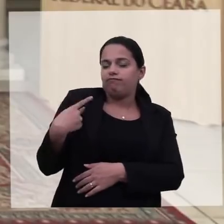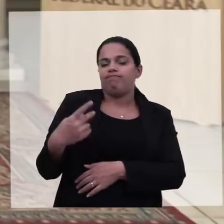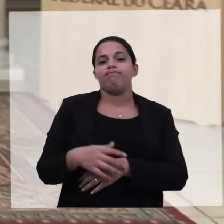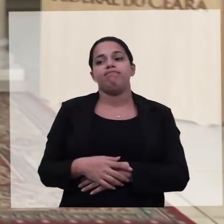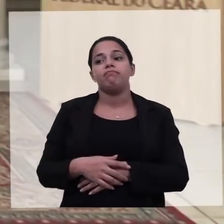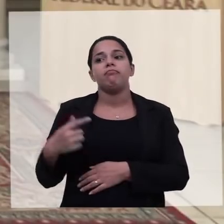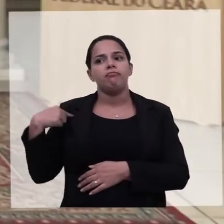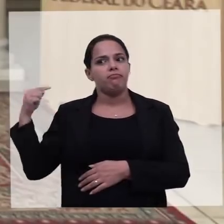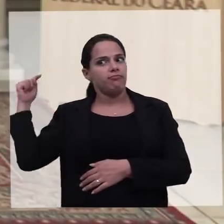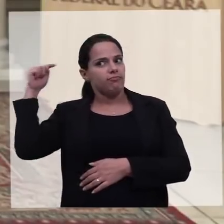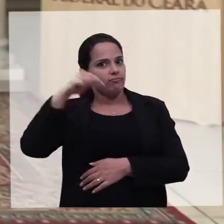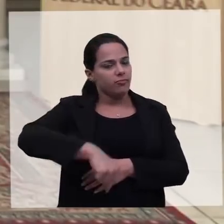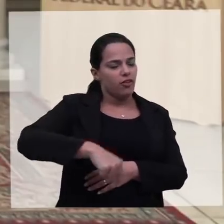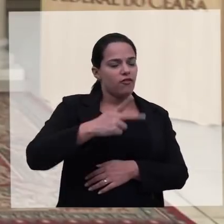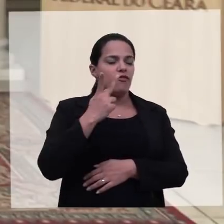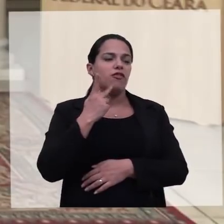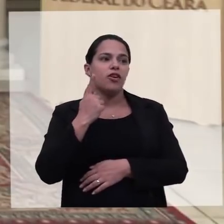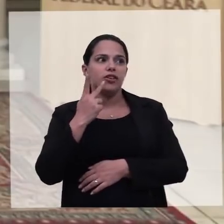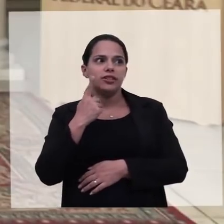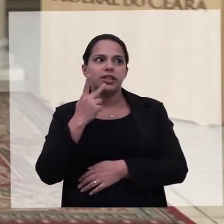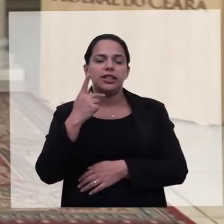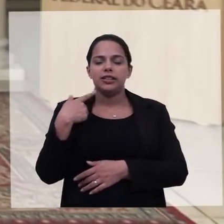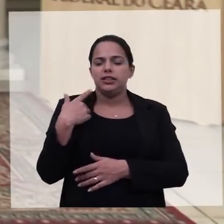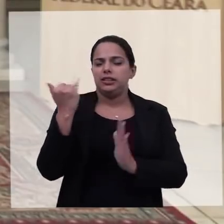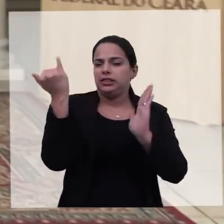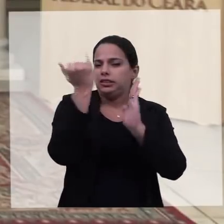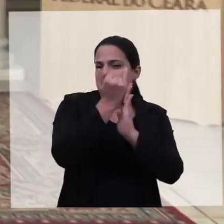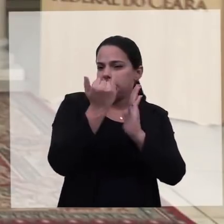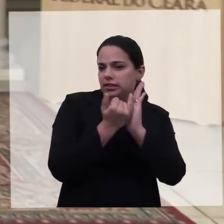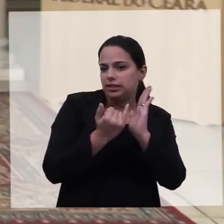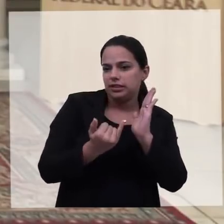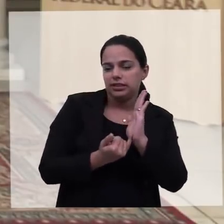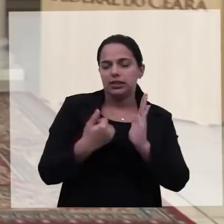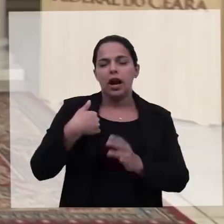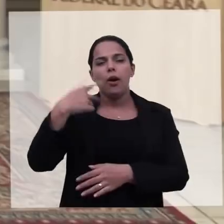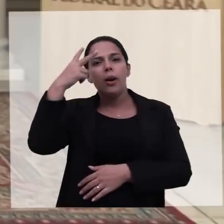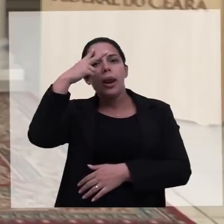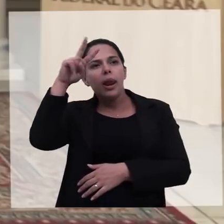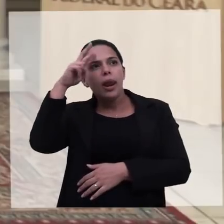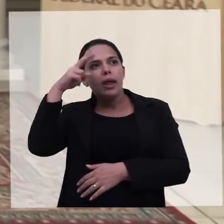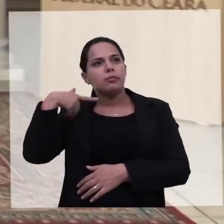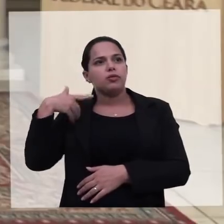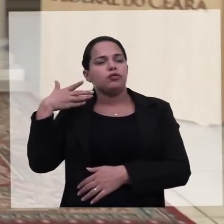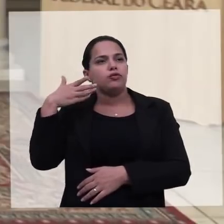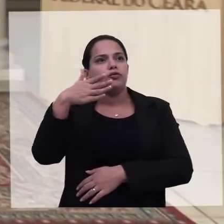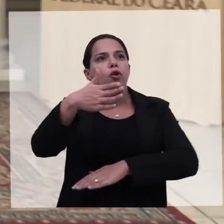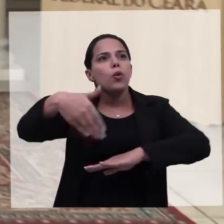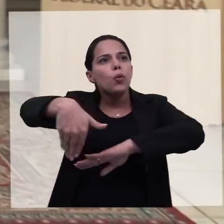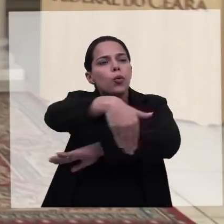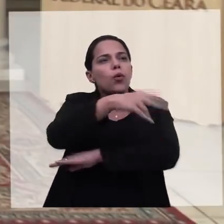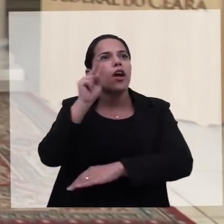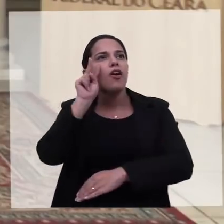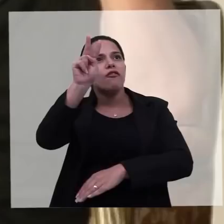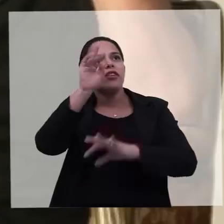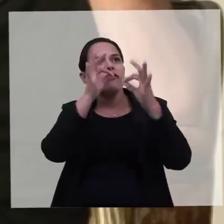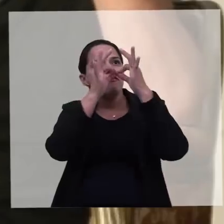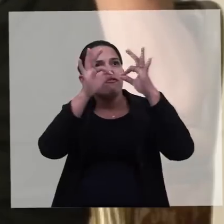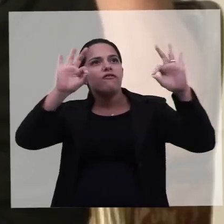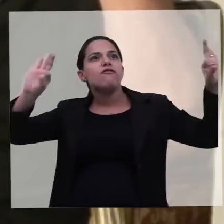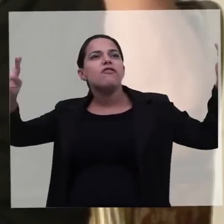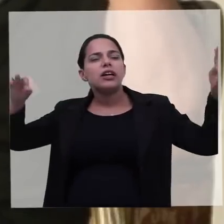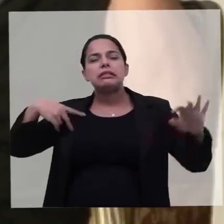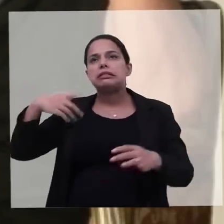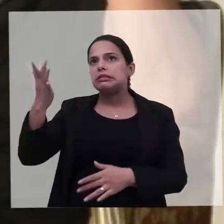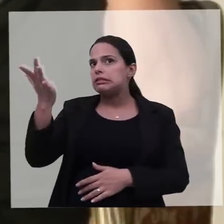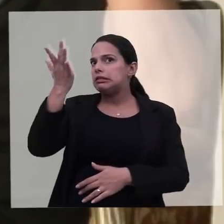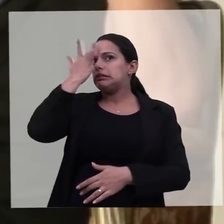gente veio fazer a inscrição, uma aventura, né? Sim. E quando nós chegamos ali na 13 de maio, tinha uma frase lá